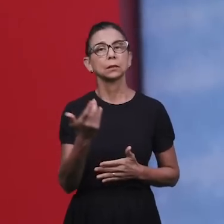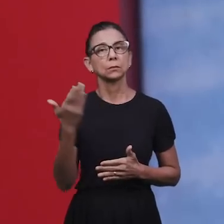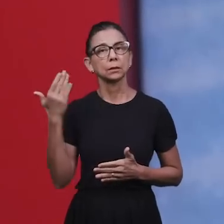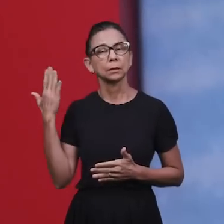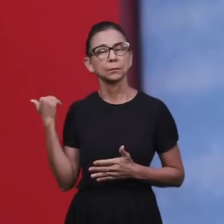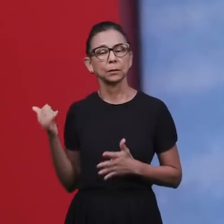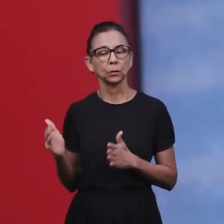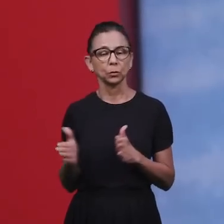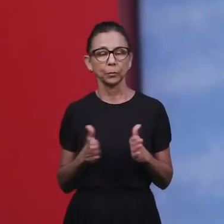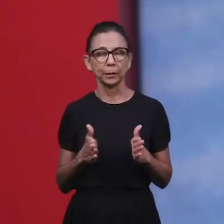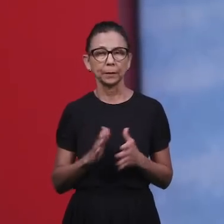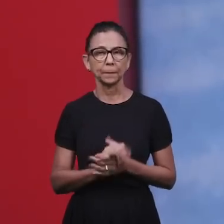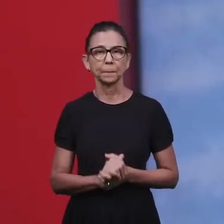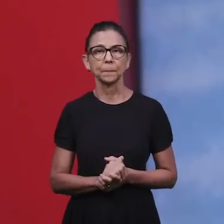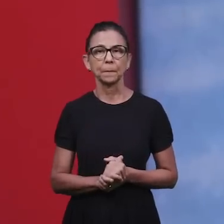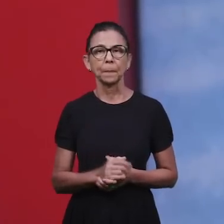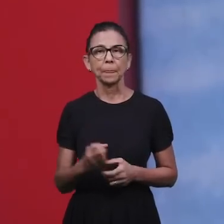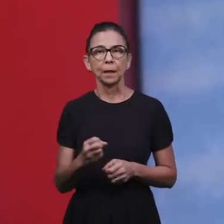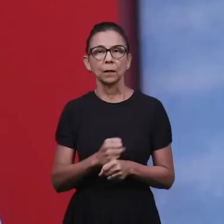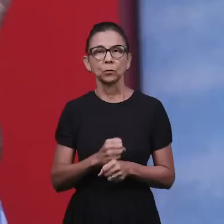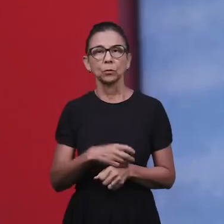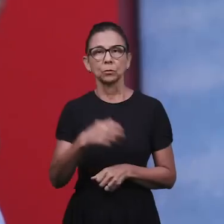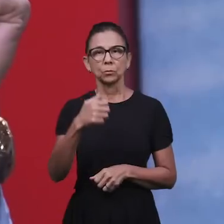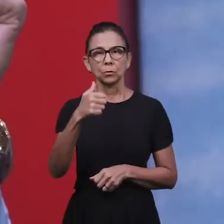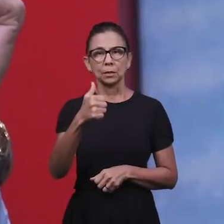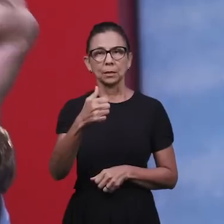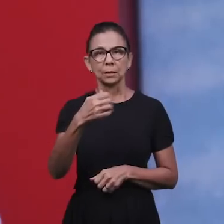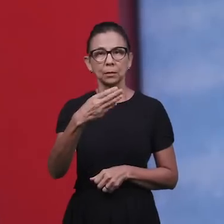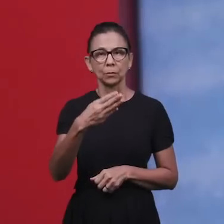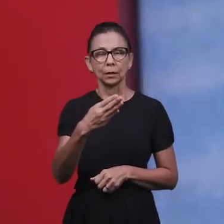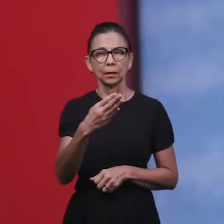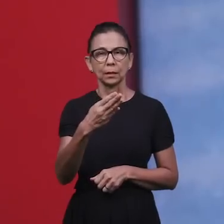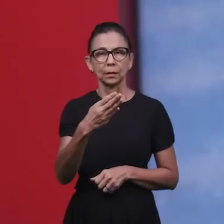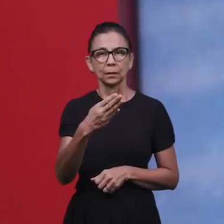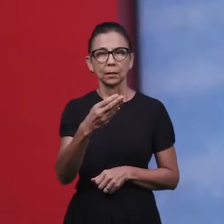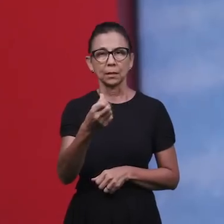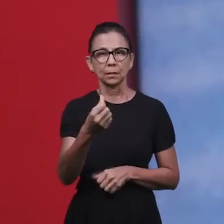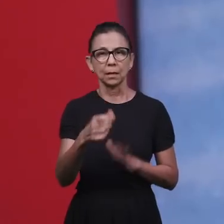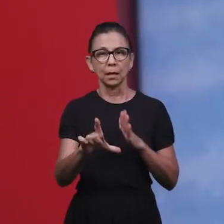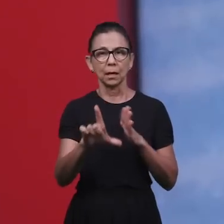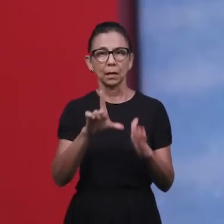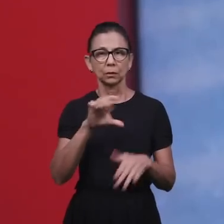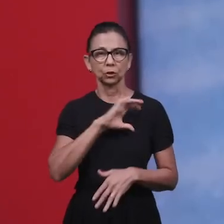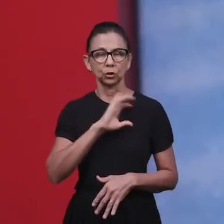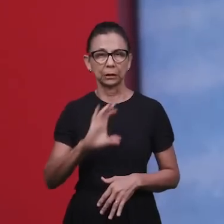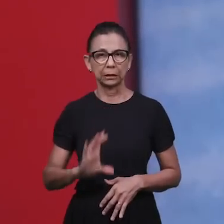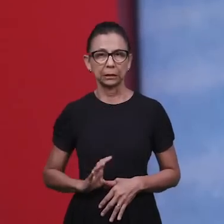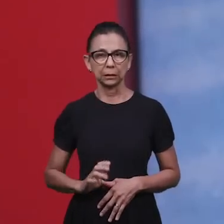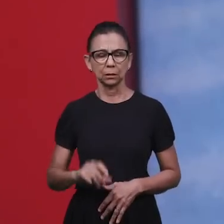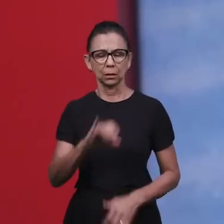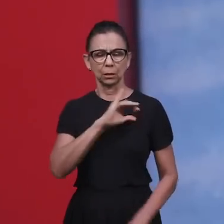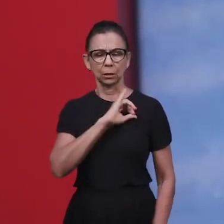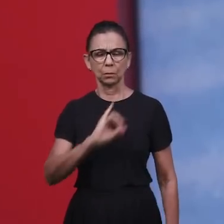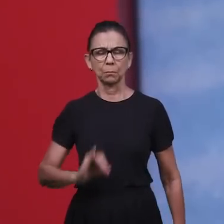acontecendo. No ano de 146 a.C., o Império